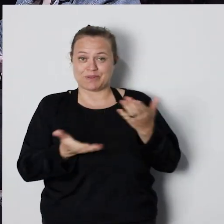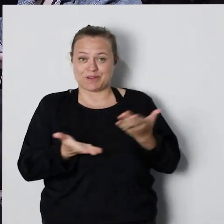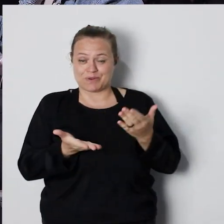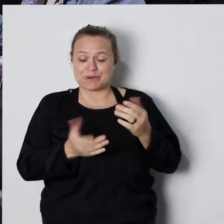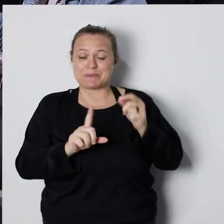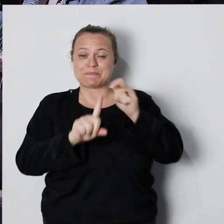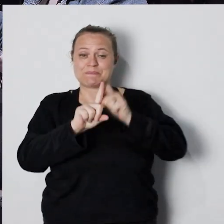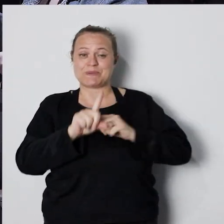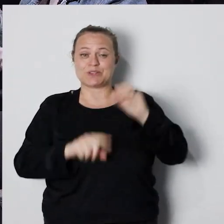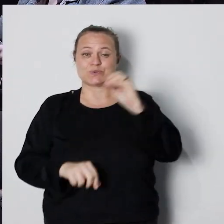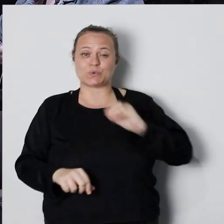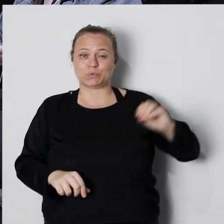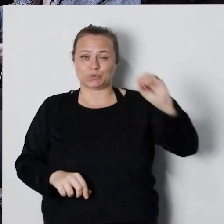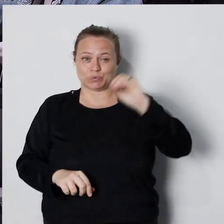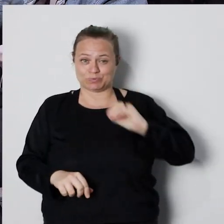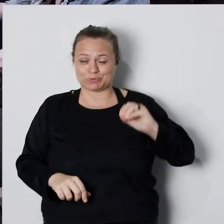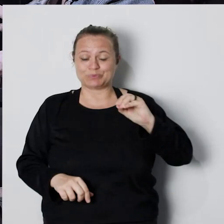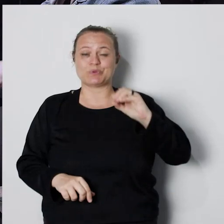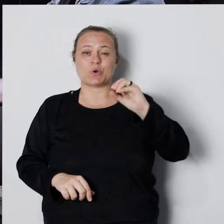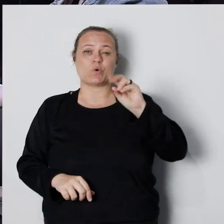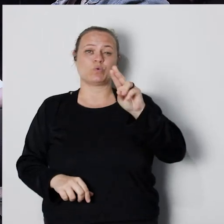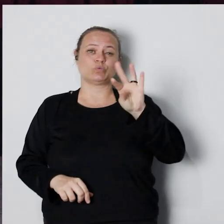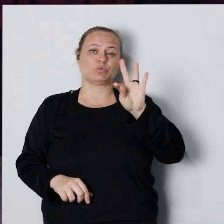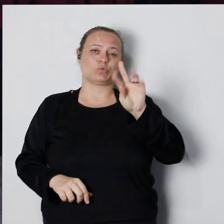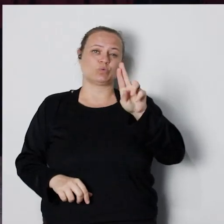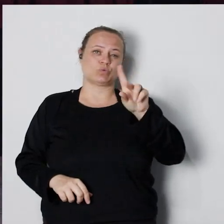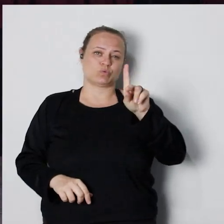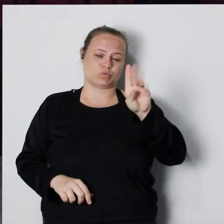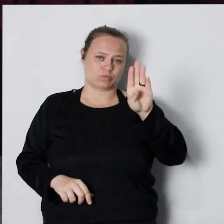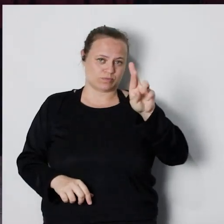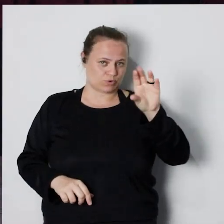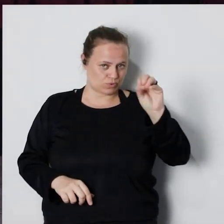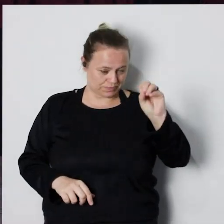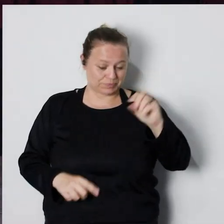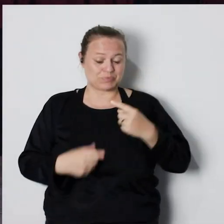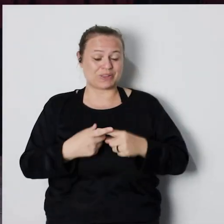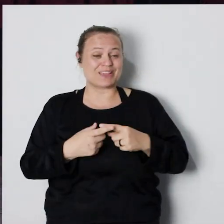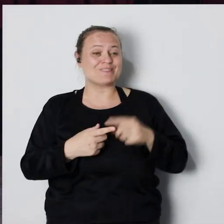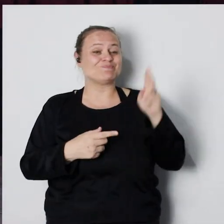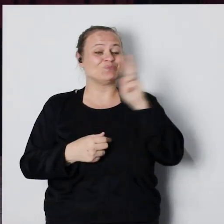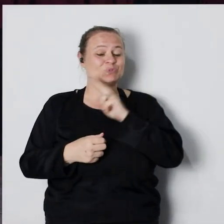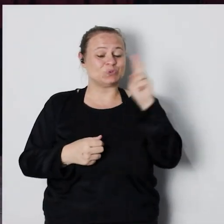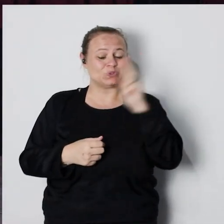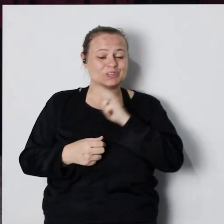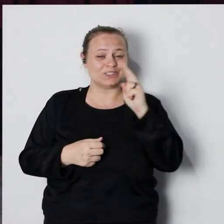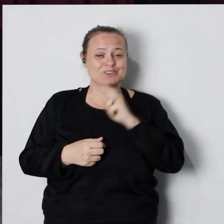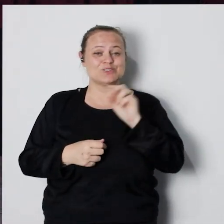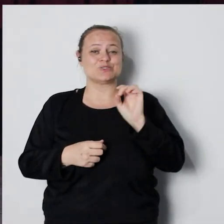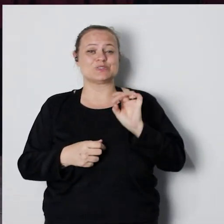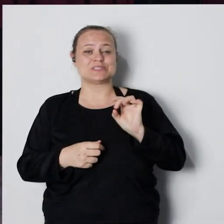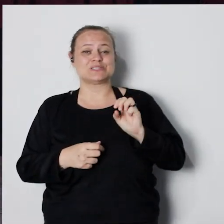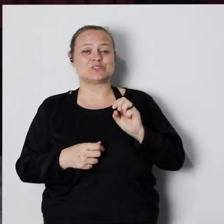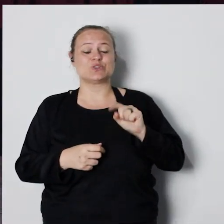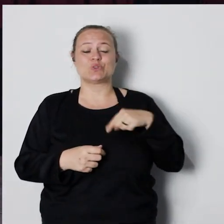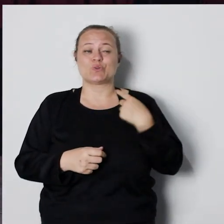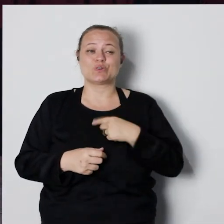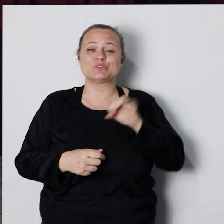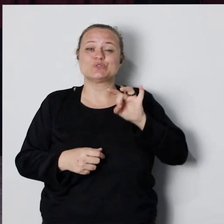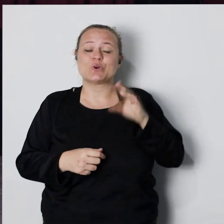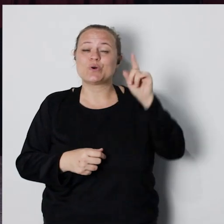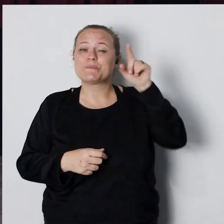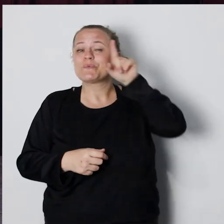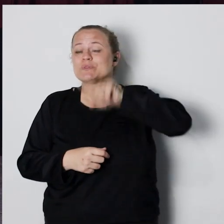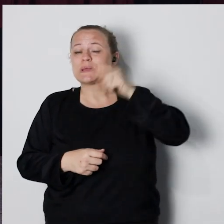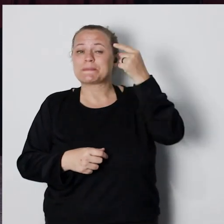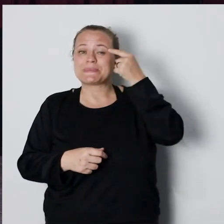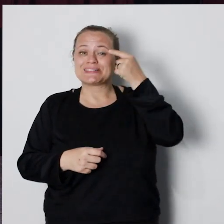gente tem que olhar, os mais urgentes. Pensar em desafios, eu diria tem um primeiro agora em outubro. Esse é o